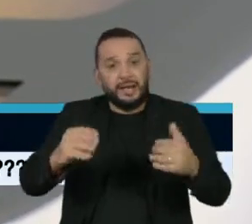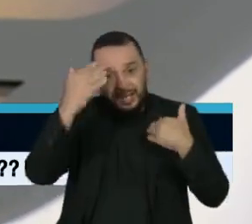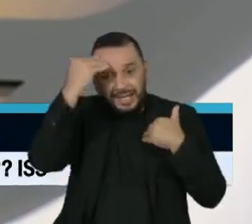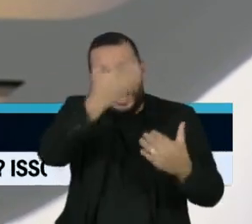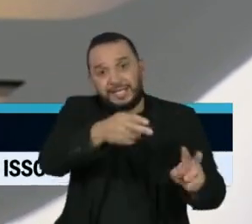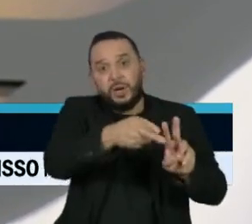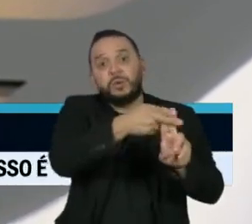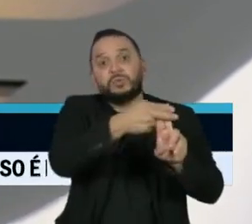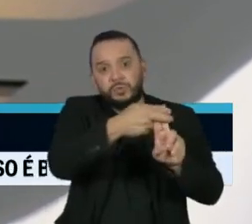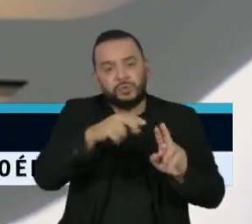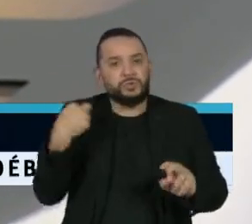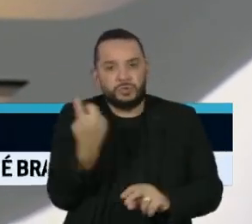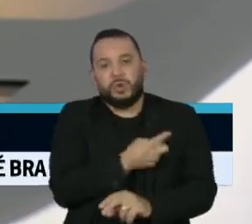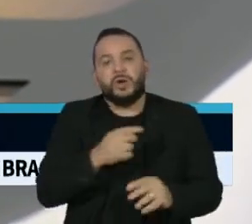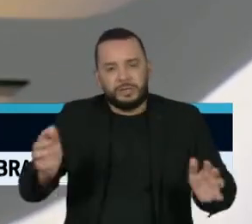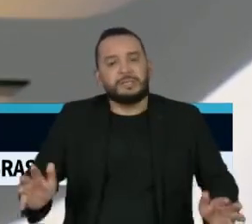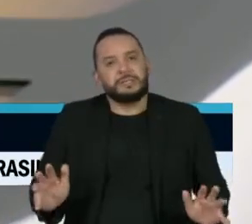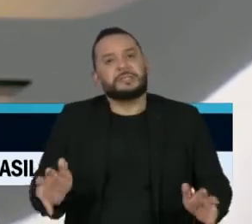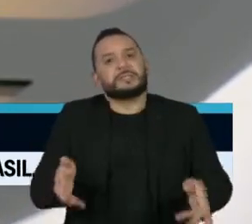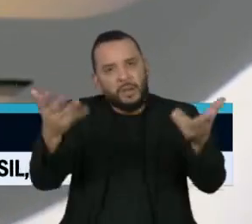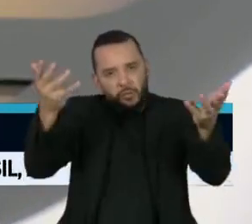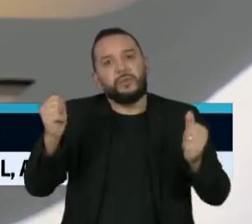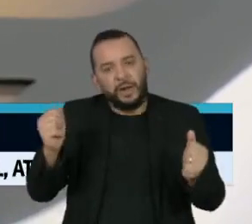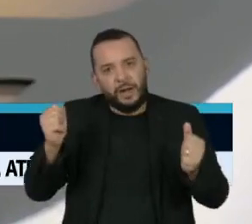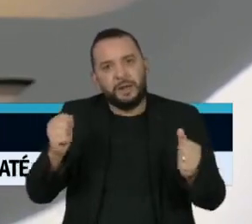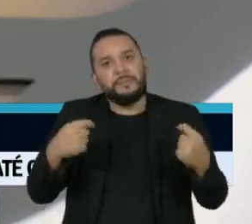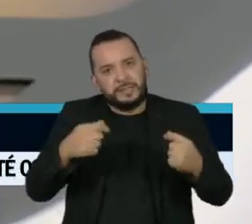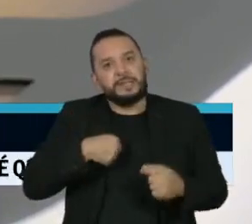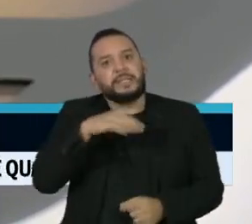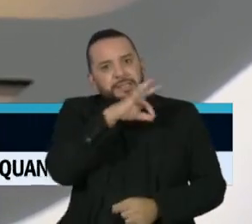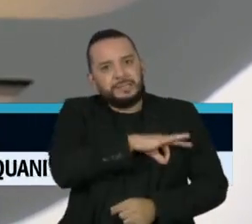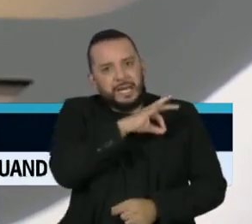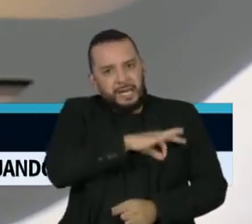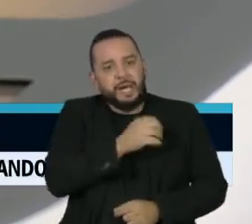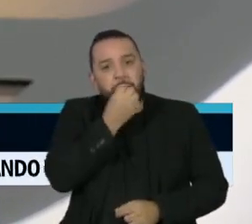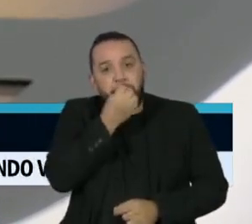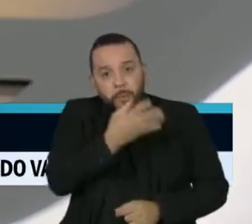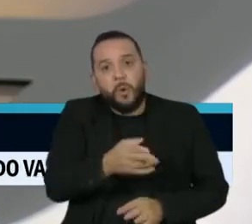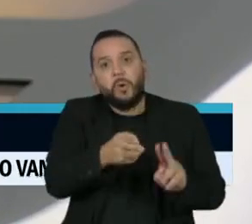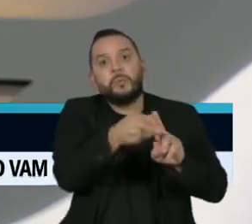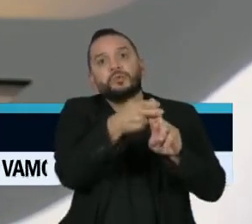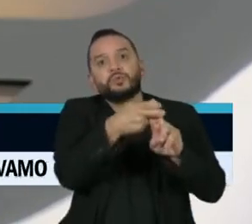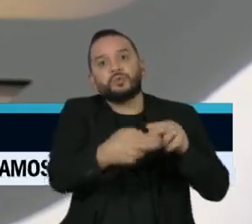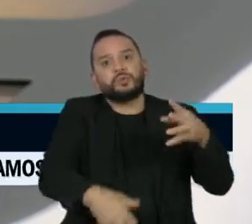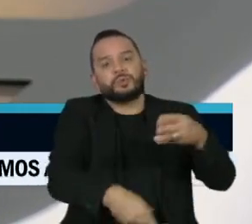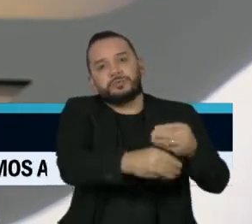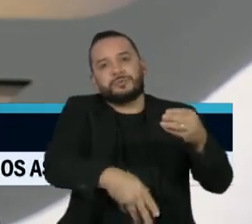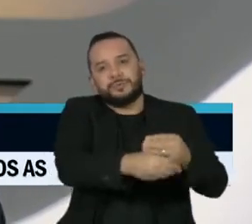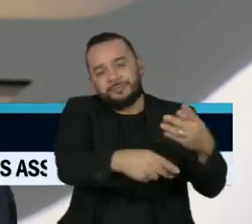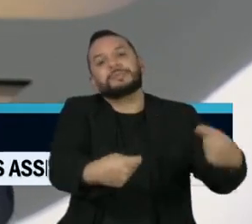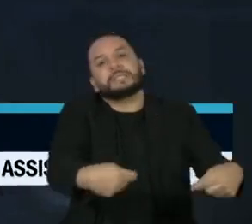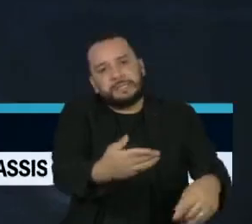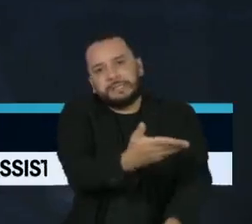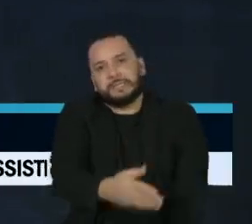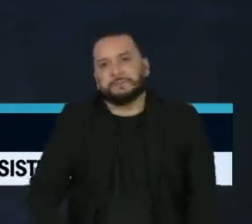Eles ganham muito mal, precisa de uma política séria de Estado. Com esse governo, não vai ter, pode tirar o cavalo da chuva.